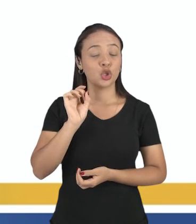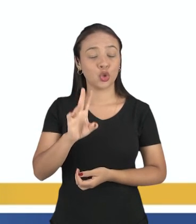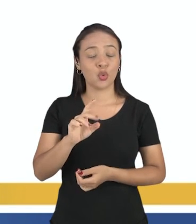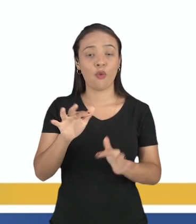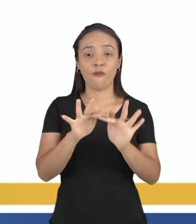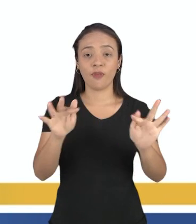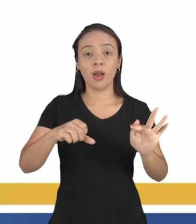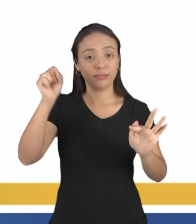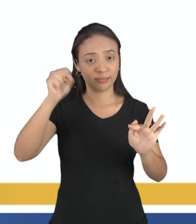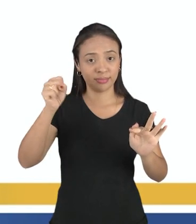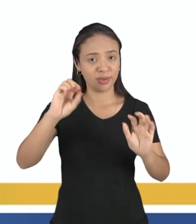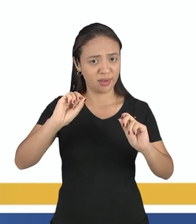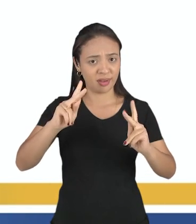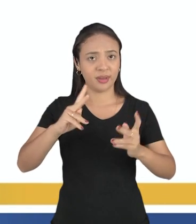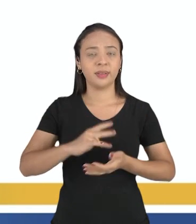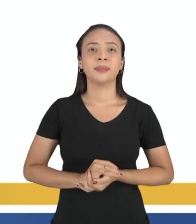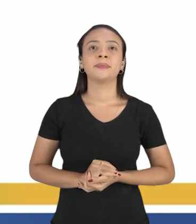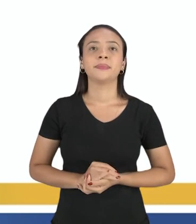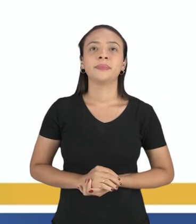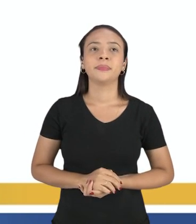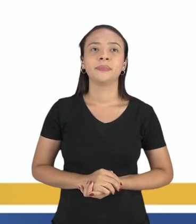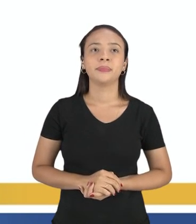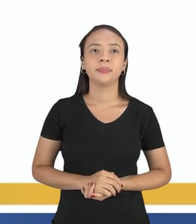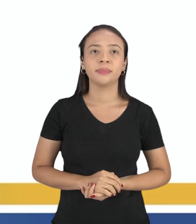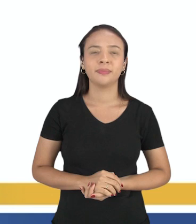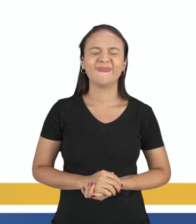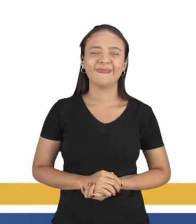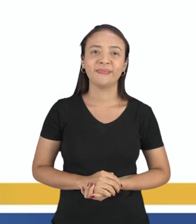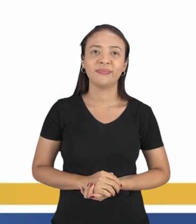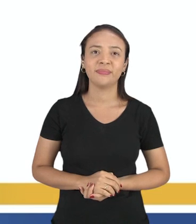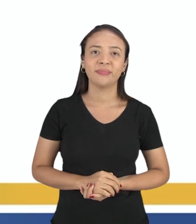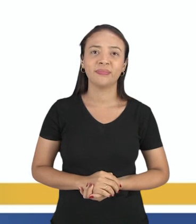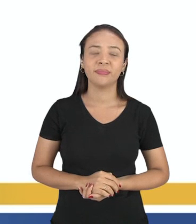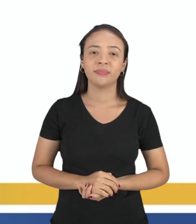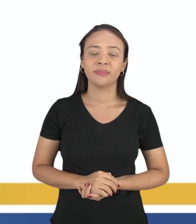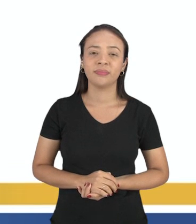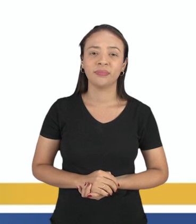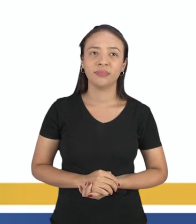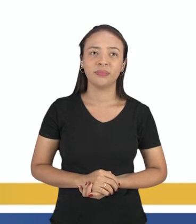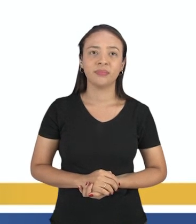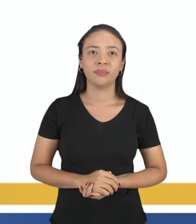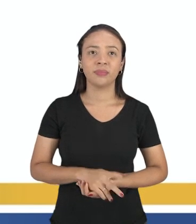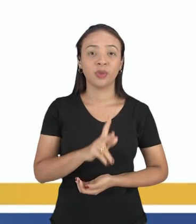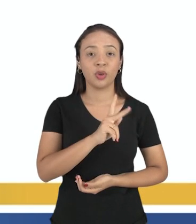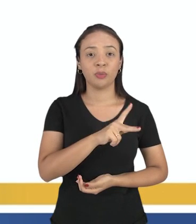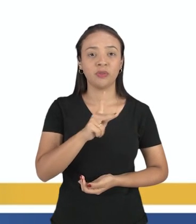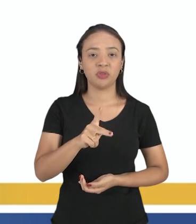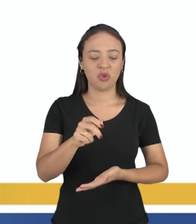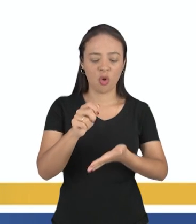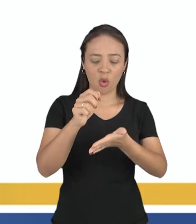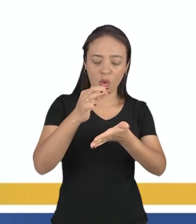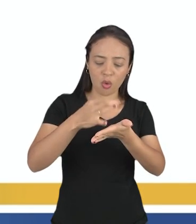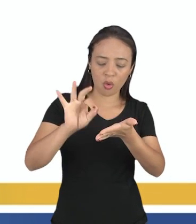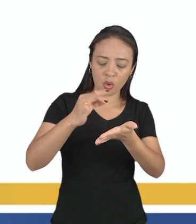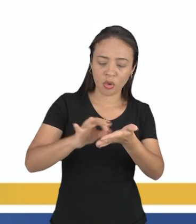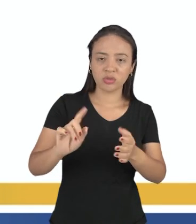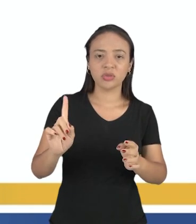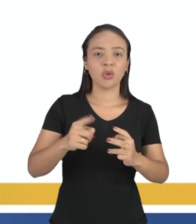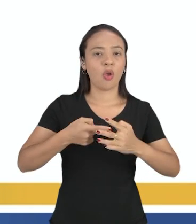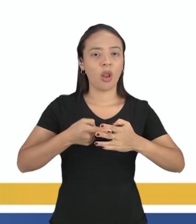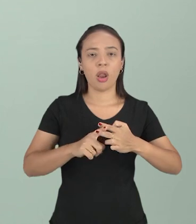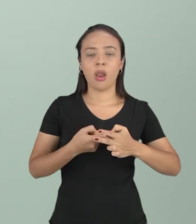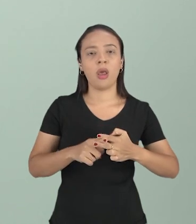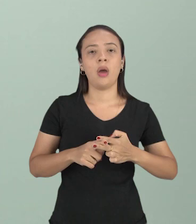afirmativas, ok? The teacher didn't correct the tests. A professora não corrigiu os